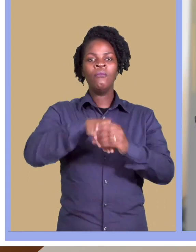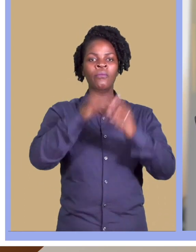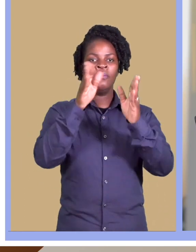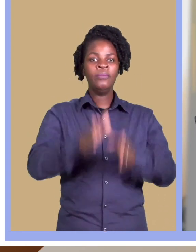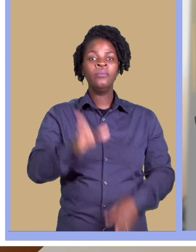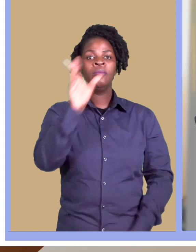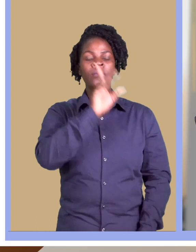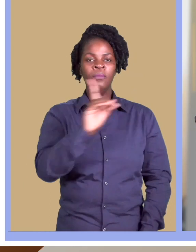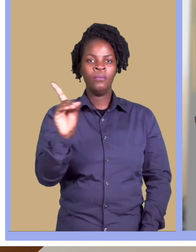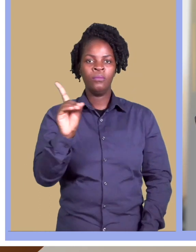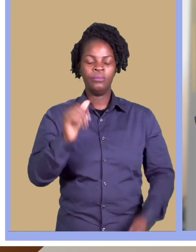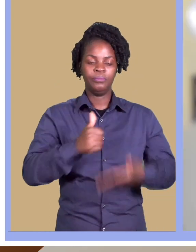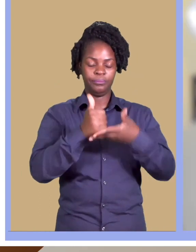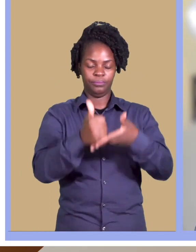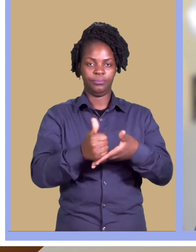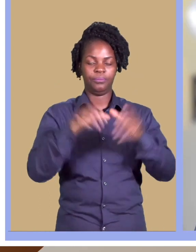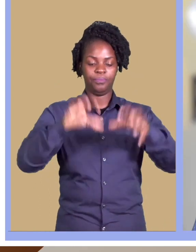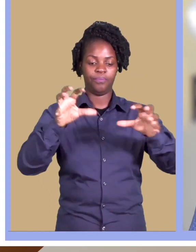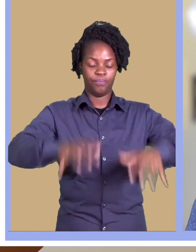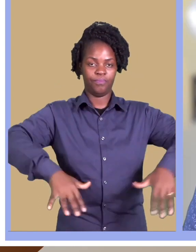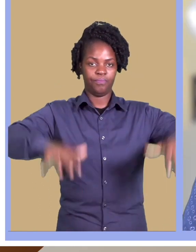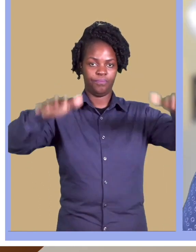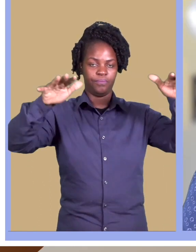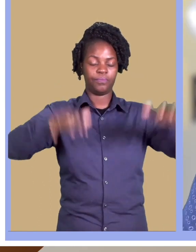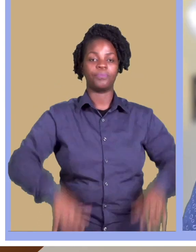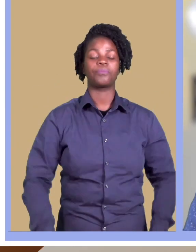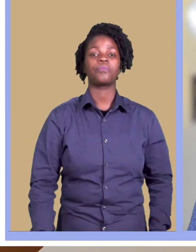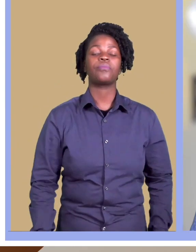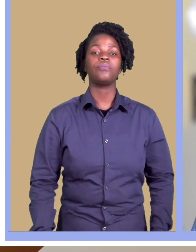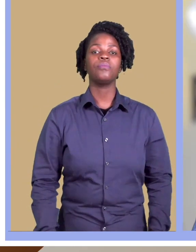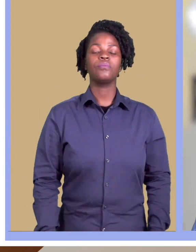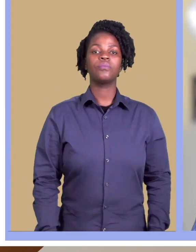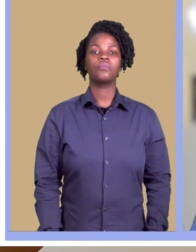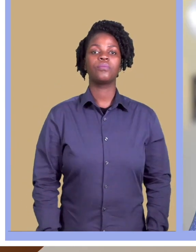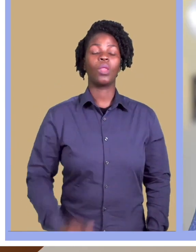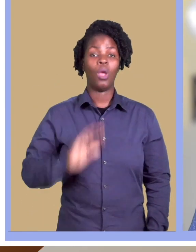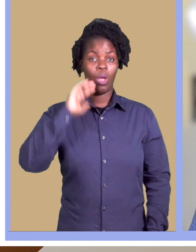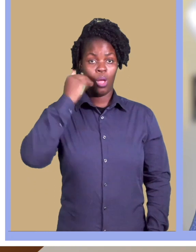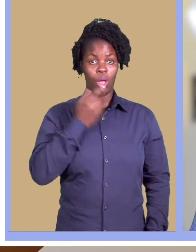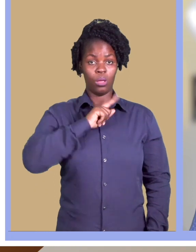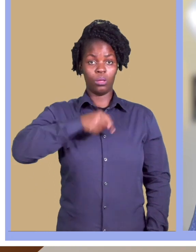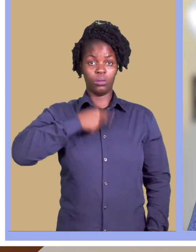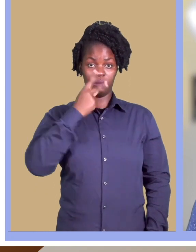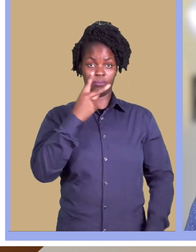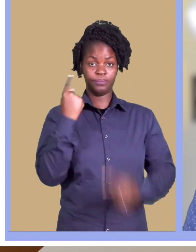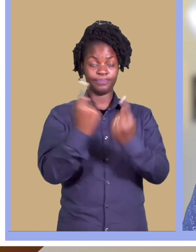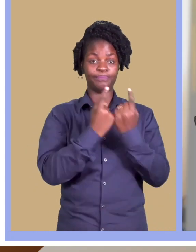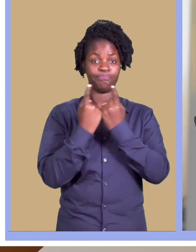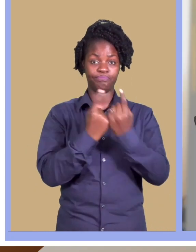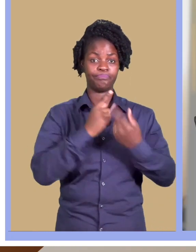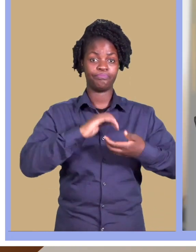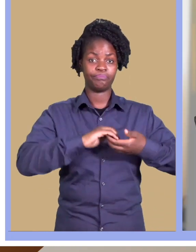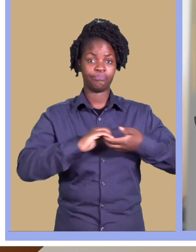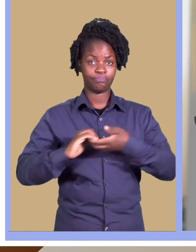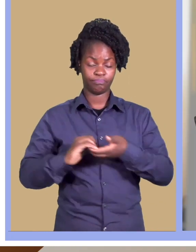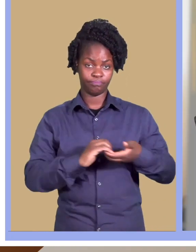deficiência na resposta a desastres. Bem, olhando nessa questão, quando nós olhamos na questão de coordenação,